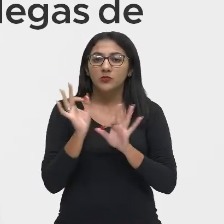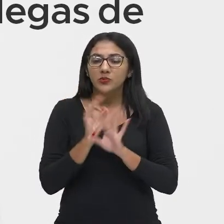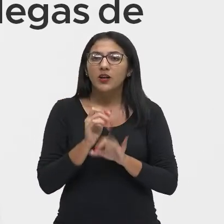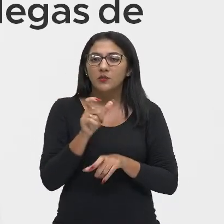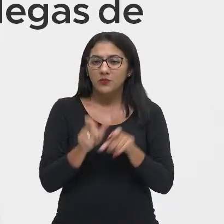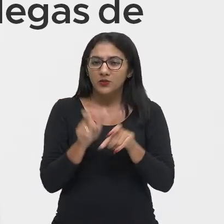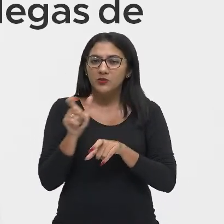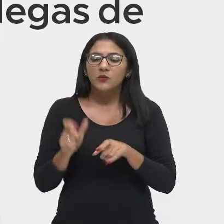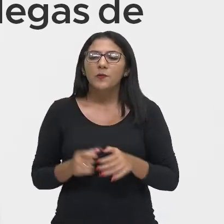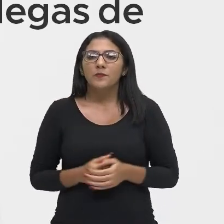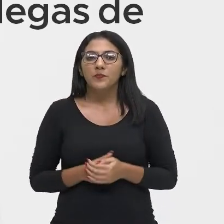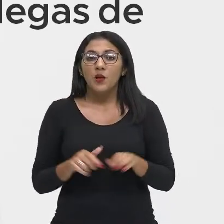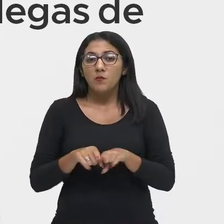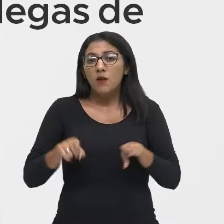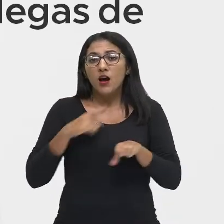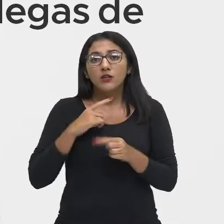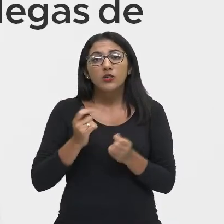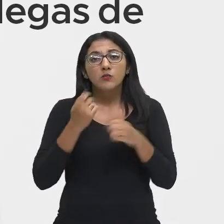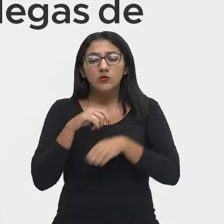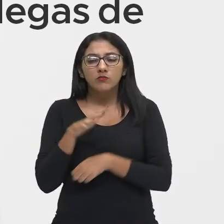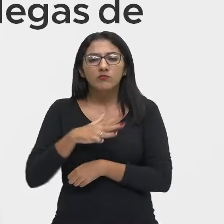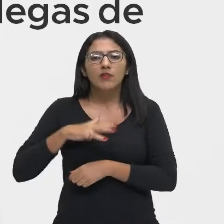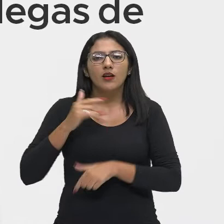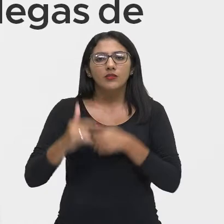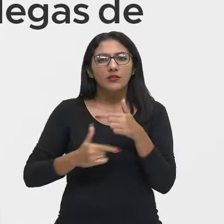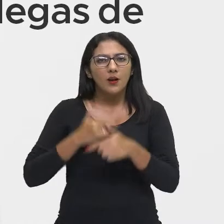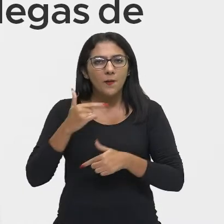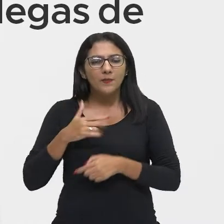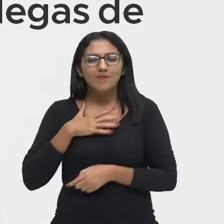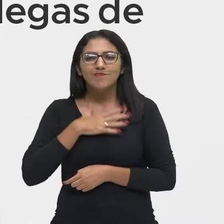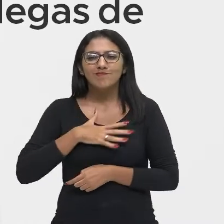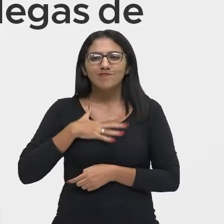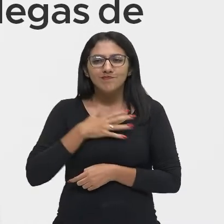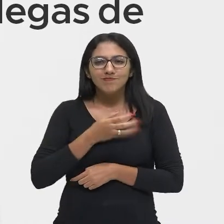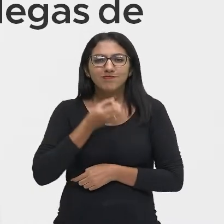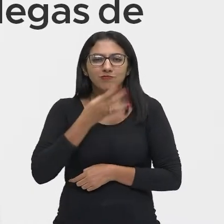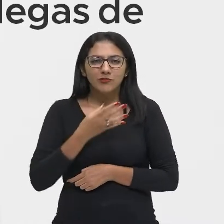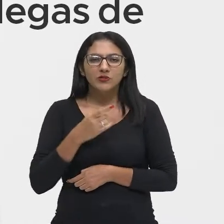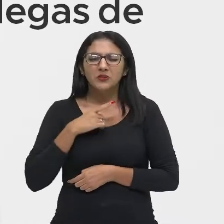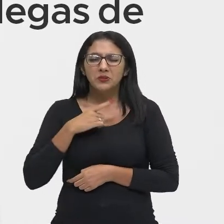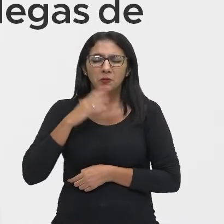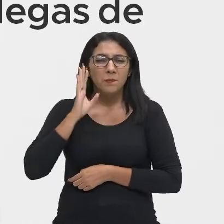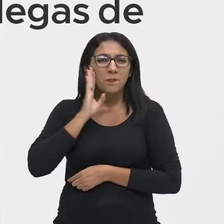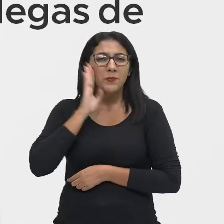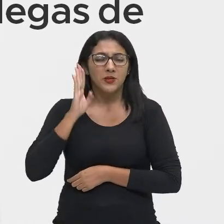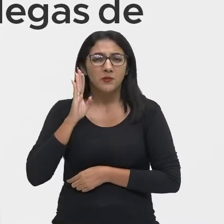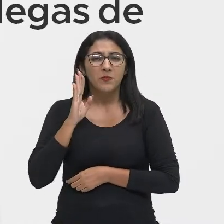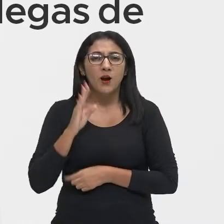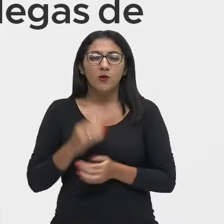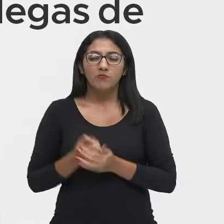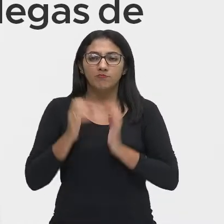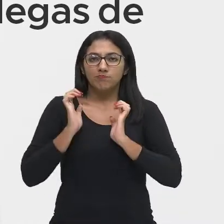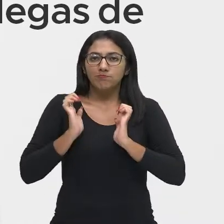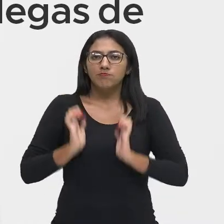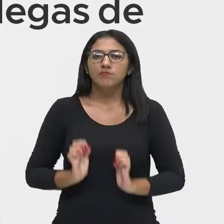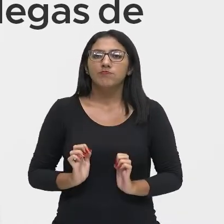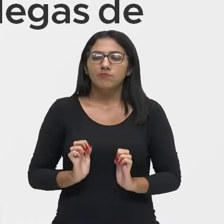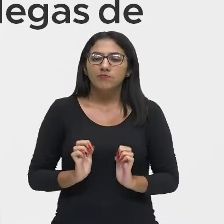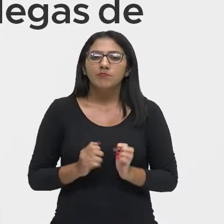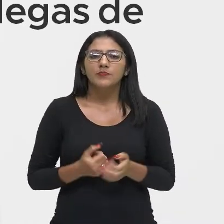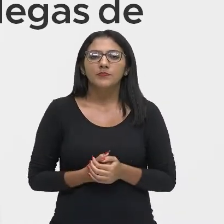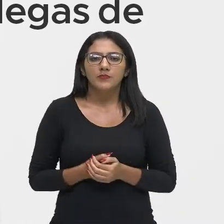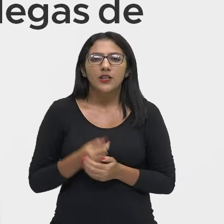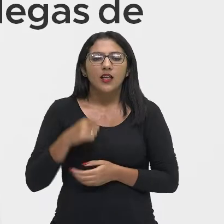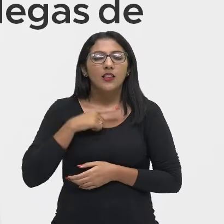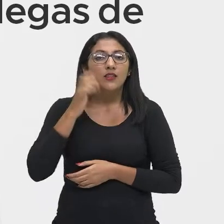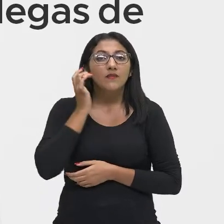pessoa, mas para manter um ambiente de trabalho mais prazeroso é essencial mantermos a netiqueta. Ela